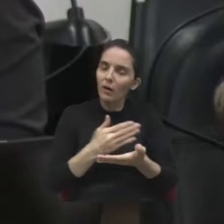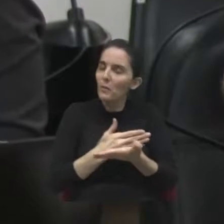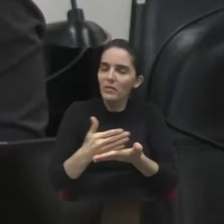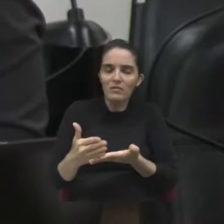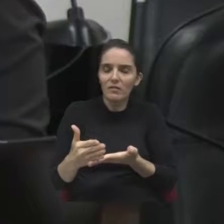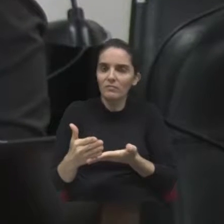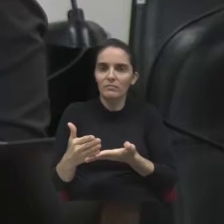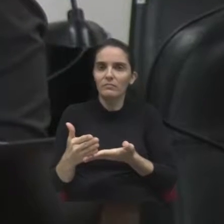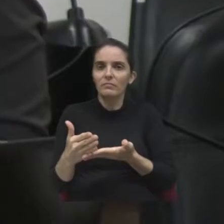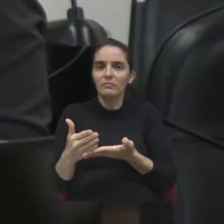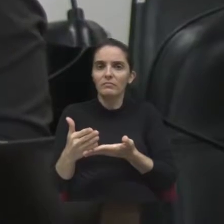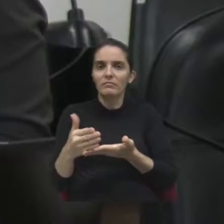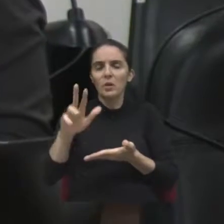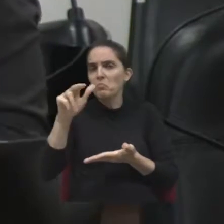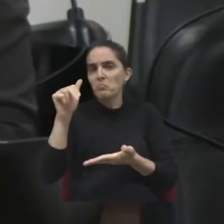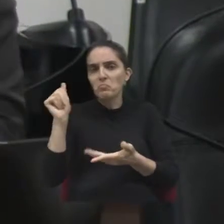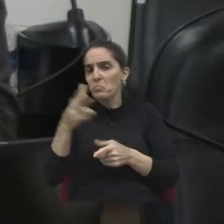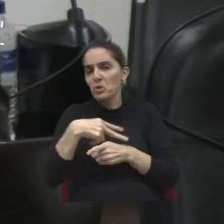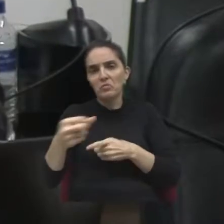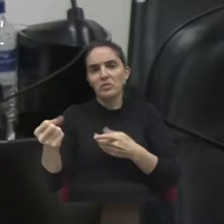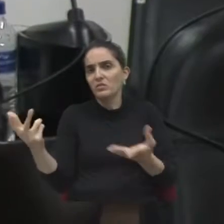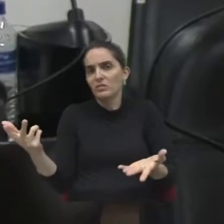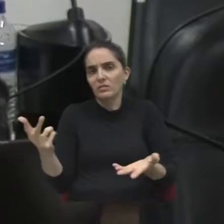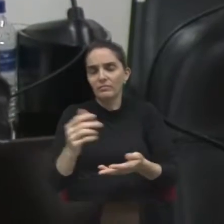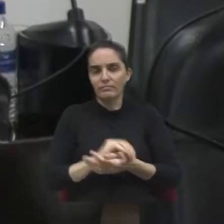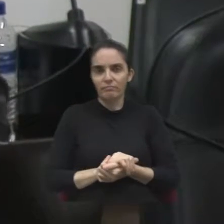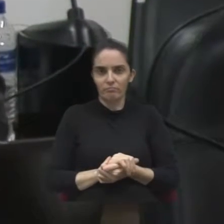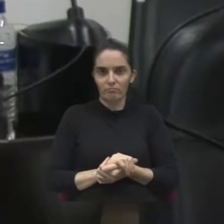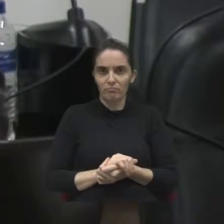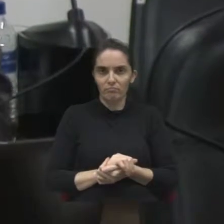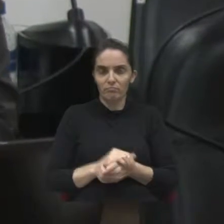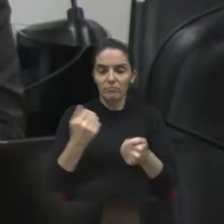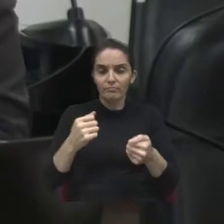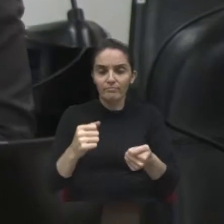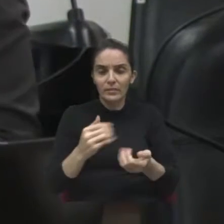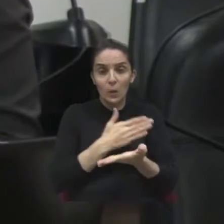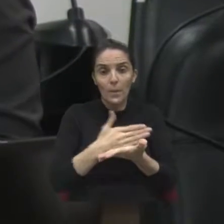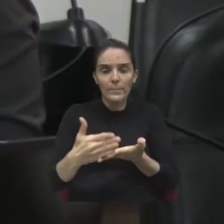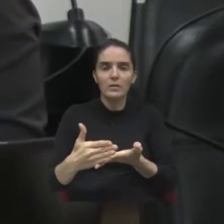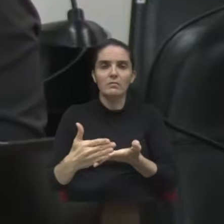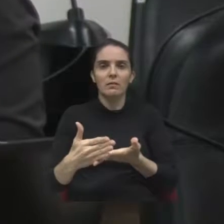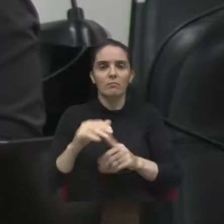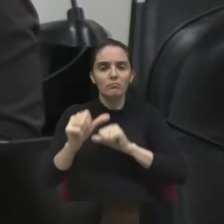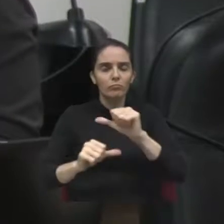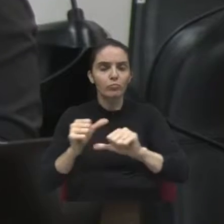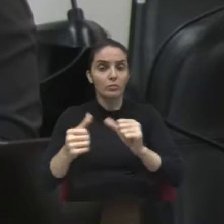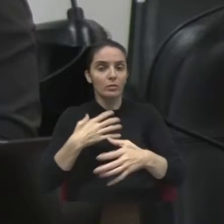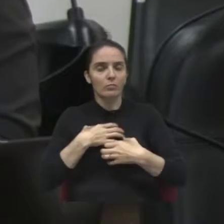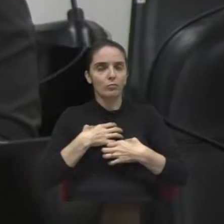nunca iremos vencer essa batalha. Então, de fato, Limeira,